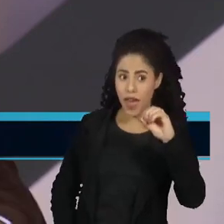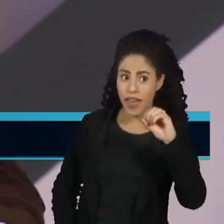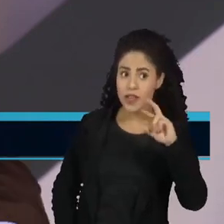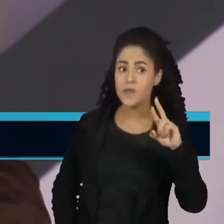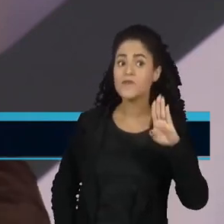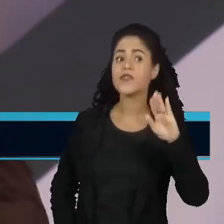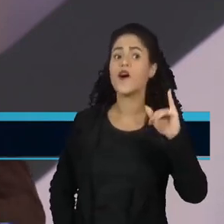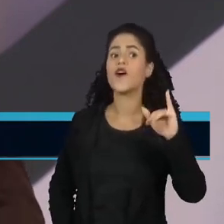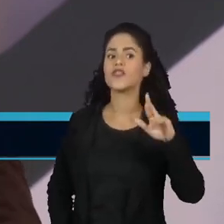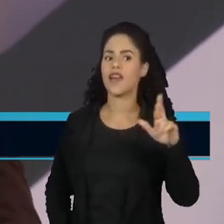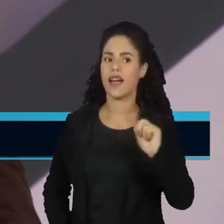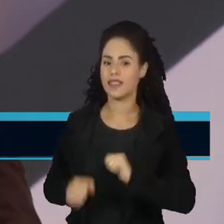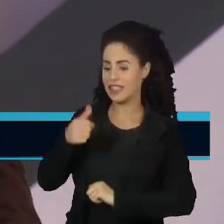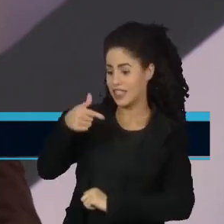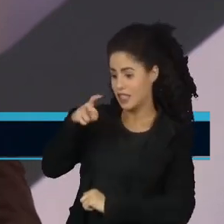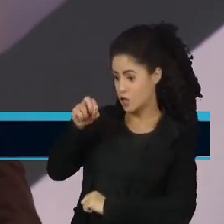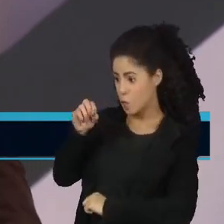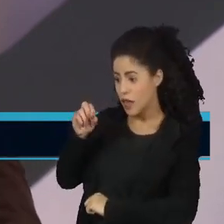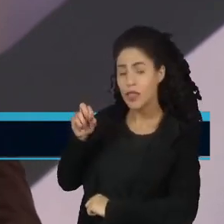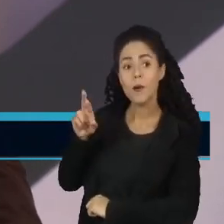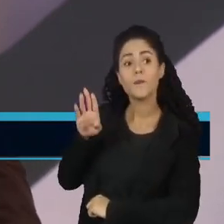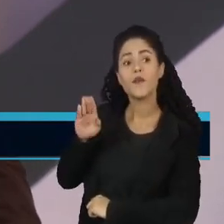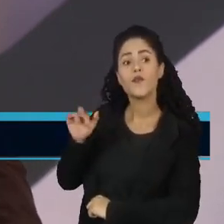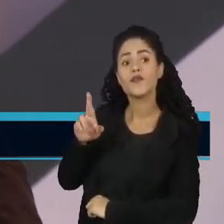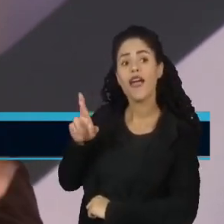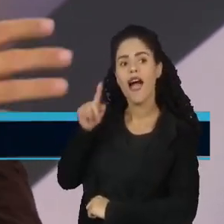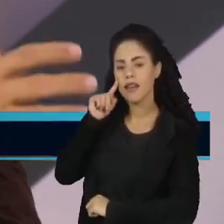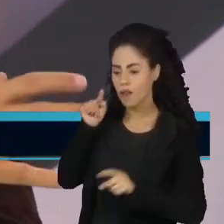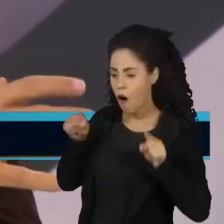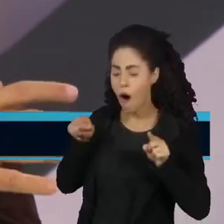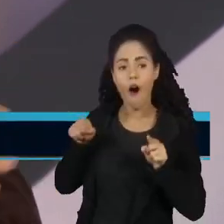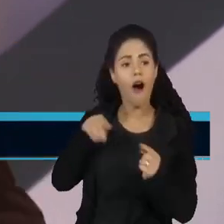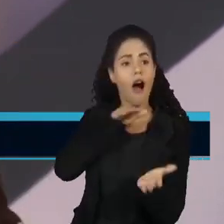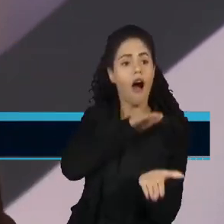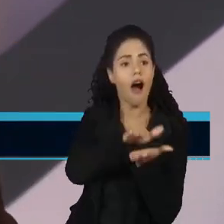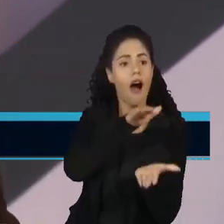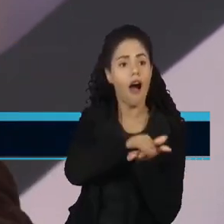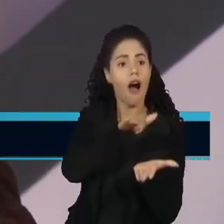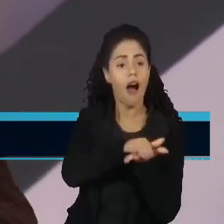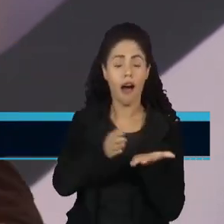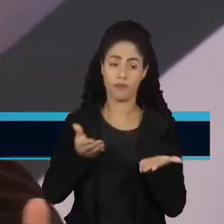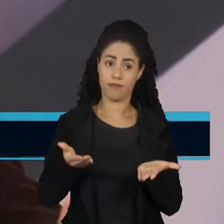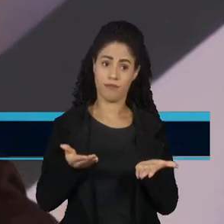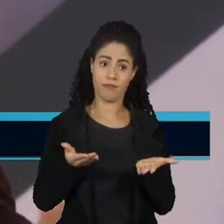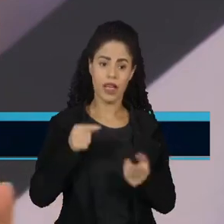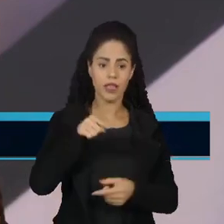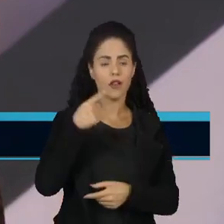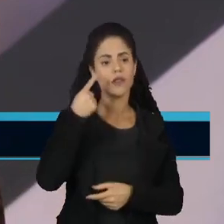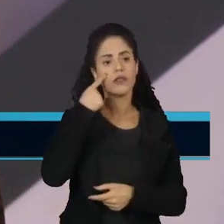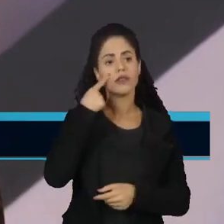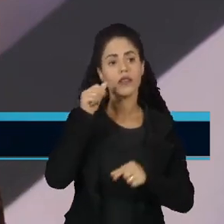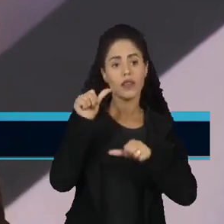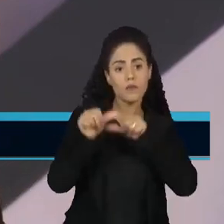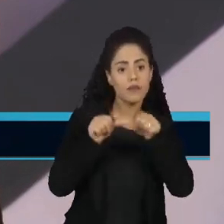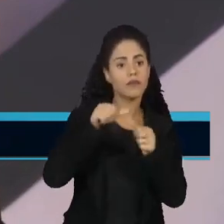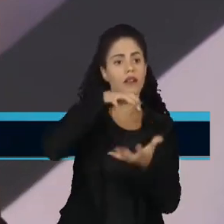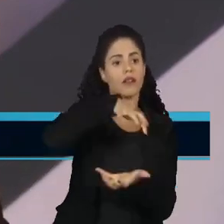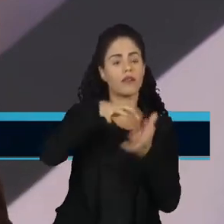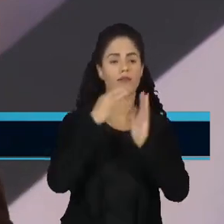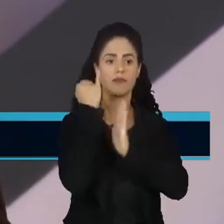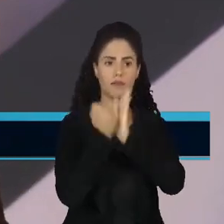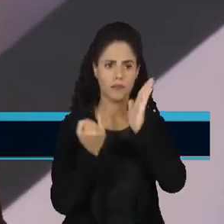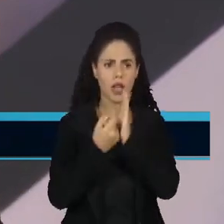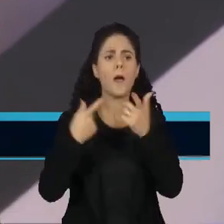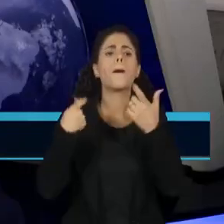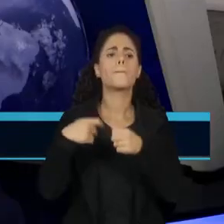infraestrutura R 750 bilhões deais de gastos tributários Então nesse capítulo da reforma tributária tem que